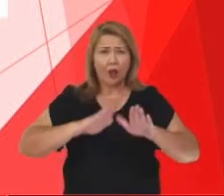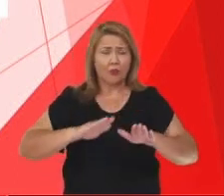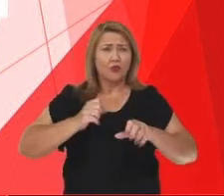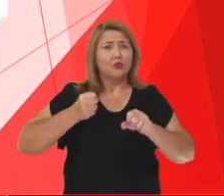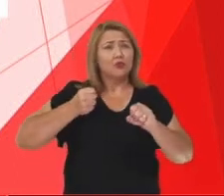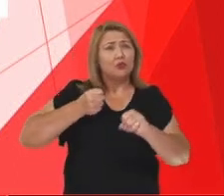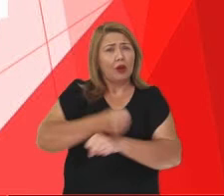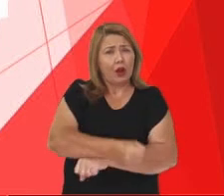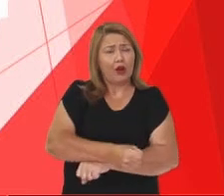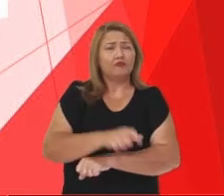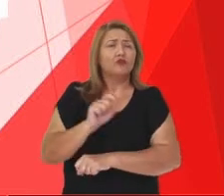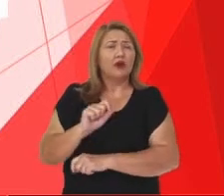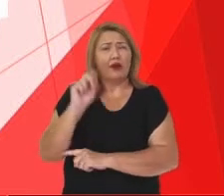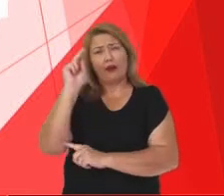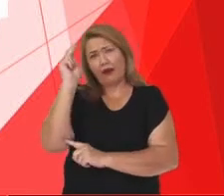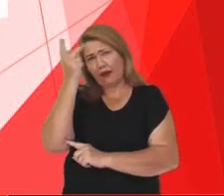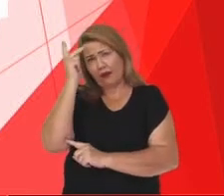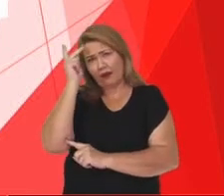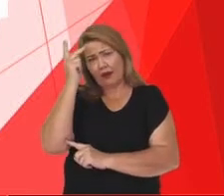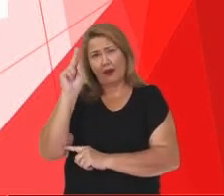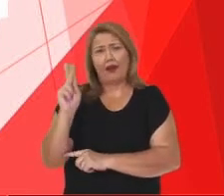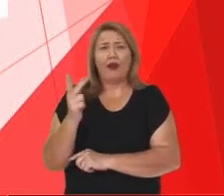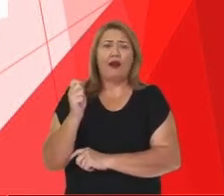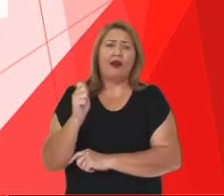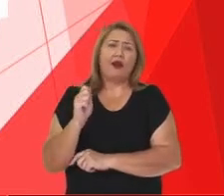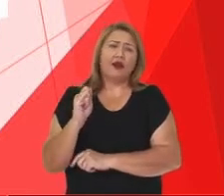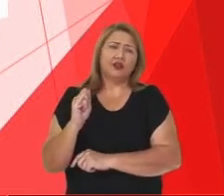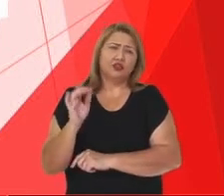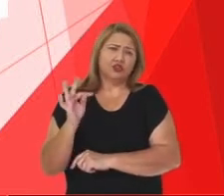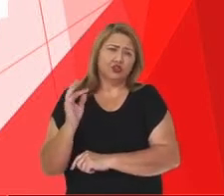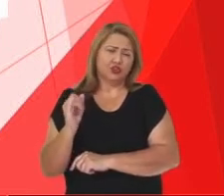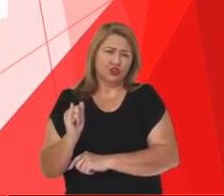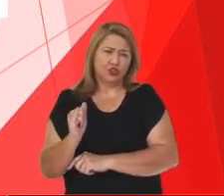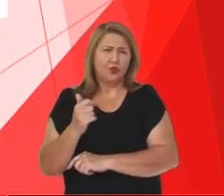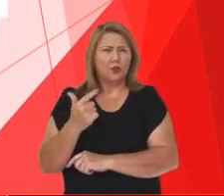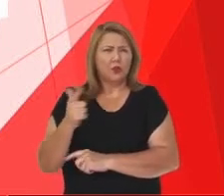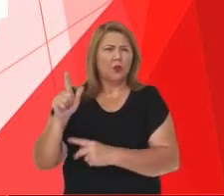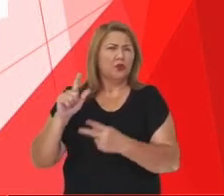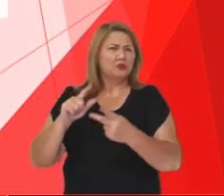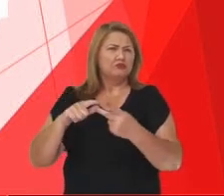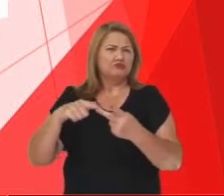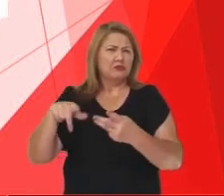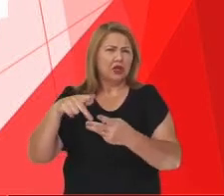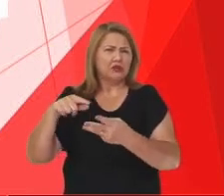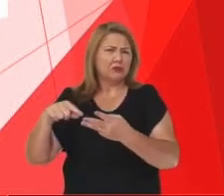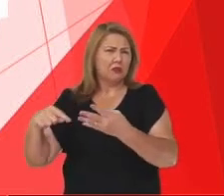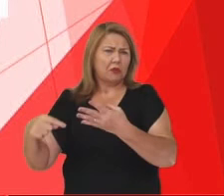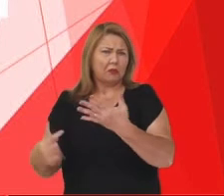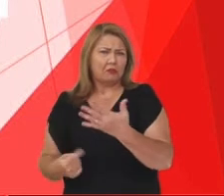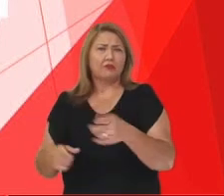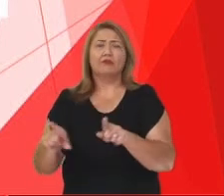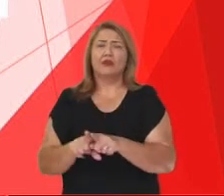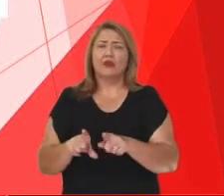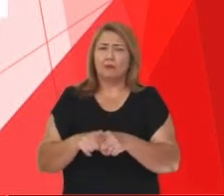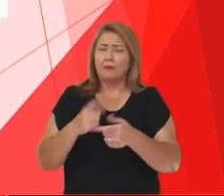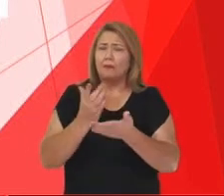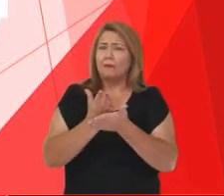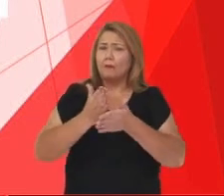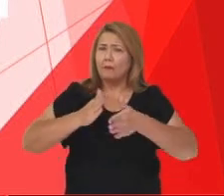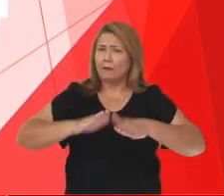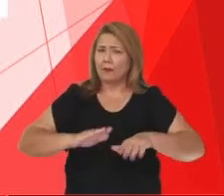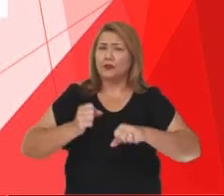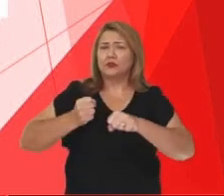regime escravista vai ser o Haiti. Outros países, logo em seguida, vão pondo fim ao período